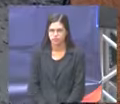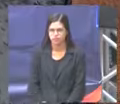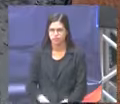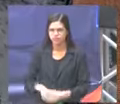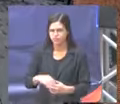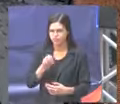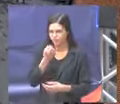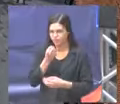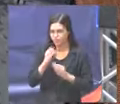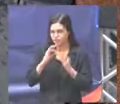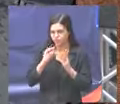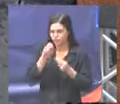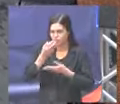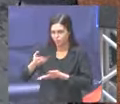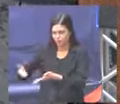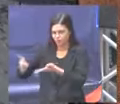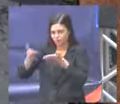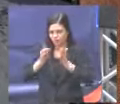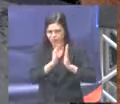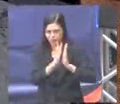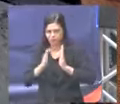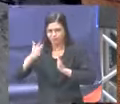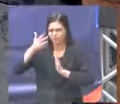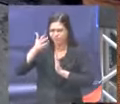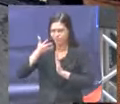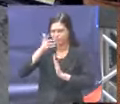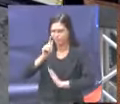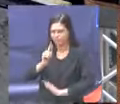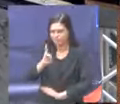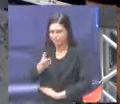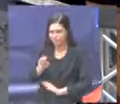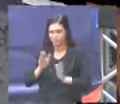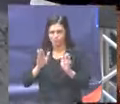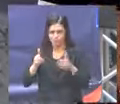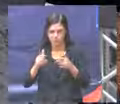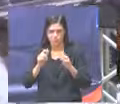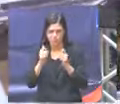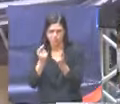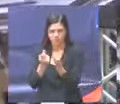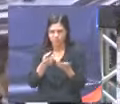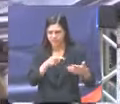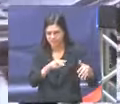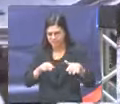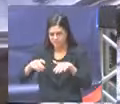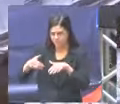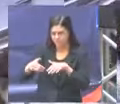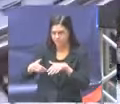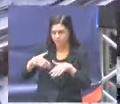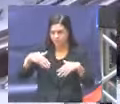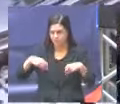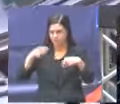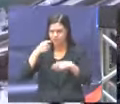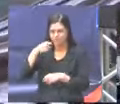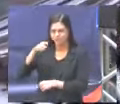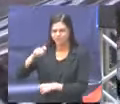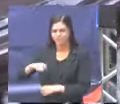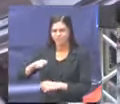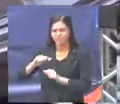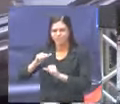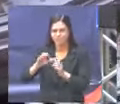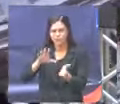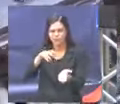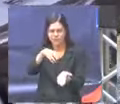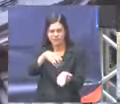Sejam muito bem-vindos à Jornada G20 do Fórum da Alerge. Nesta semana, o Palácio Tiradentes se transforma no